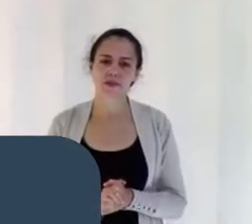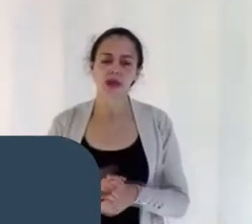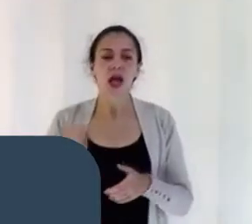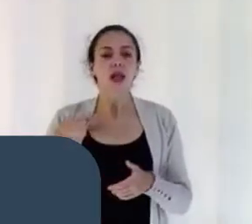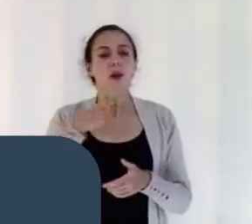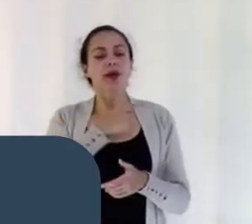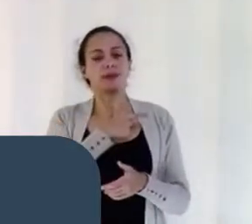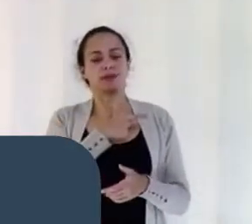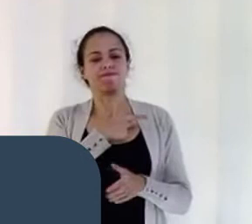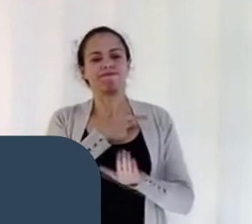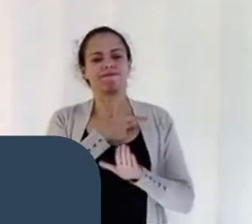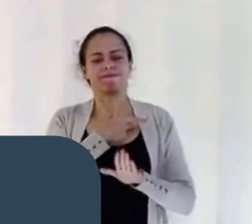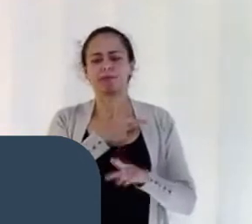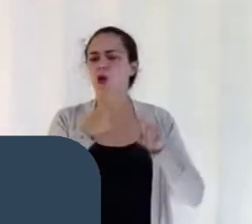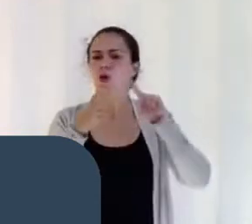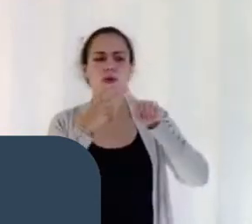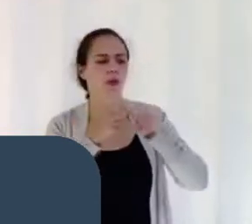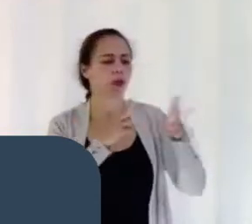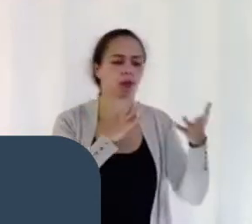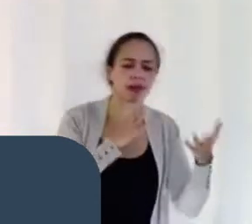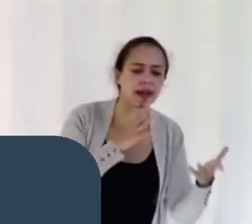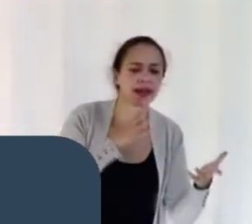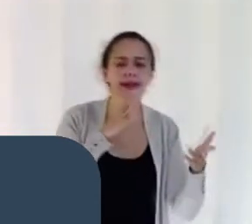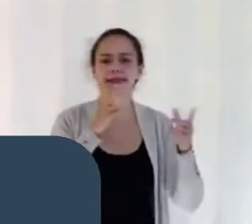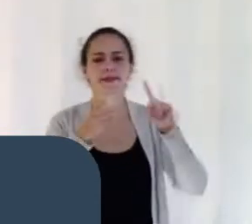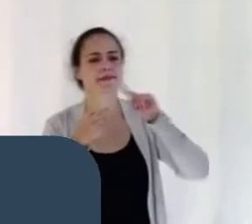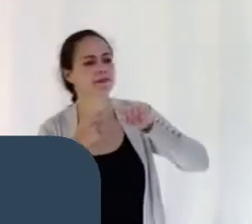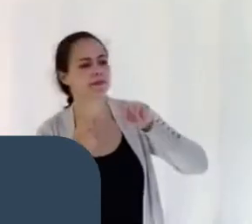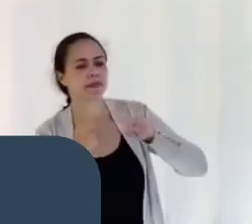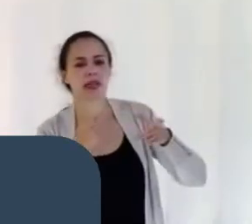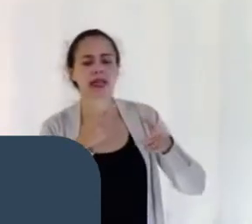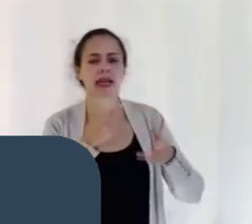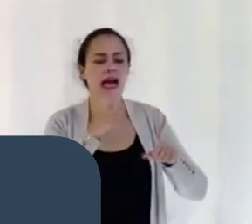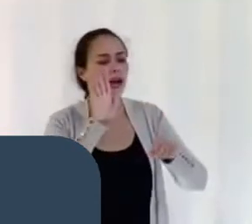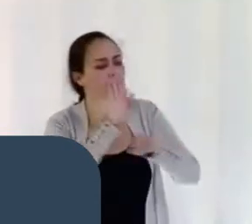na exposição da palavra. Ainda no versículo 7 ele diz: os quais vos